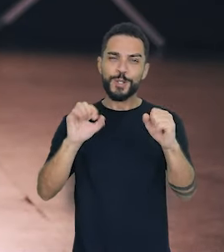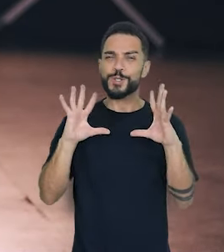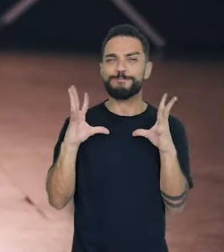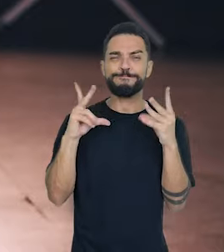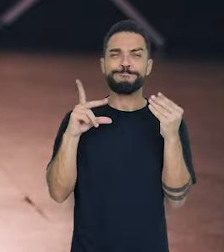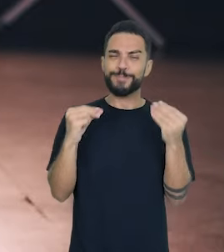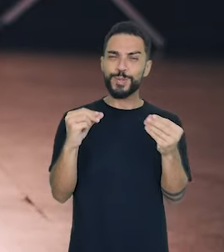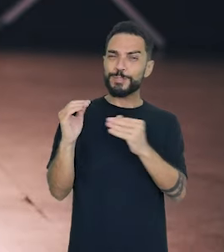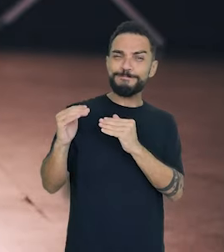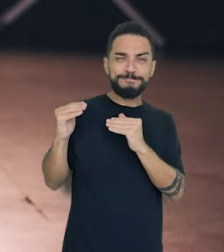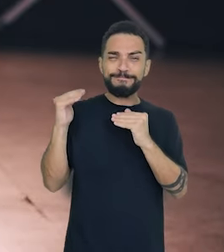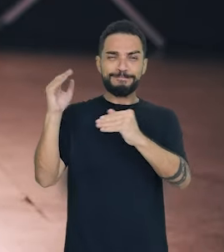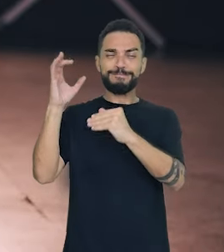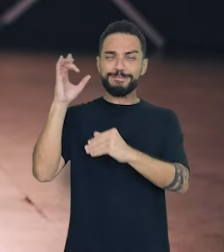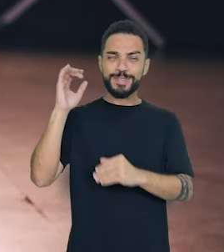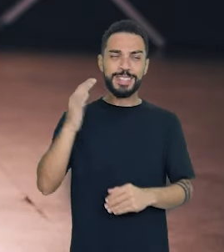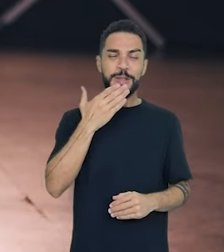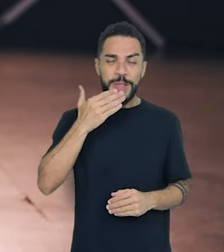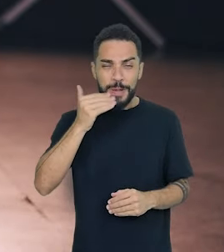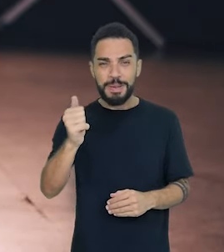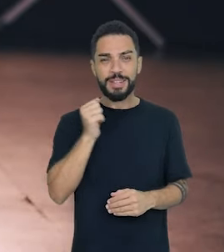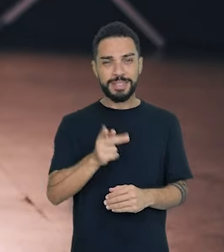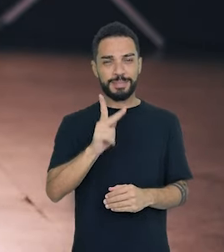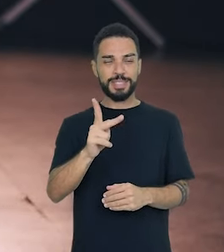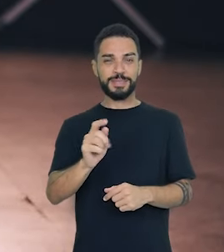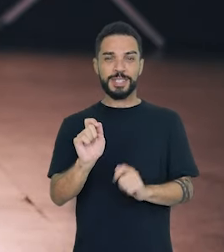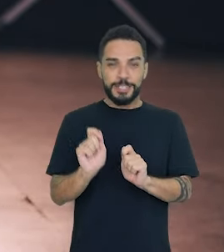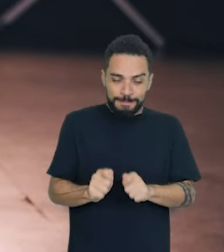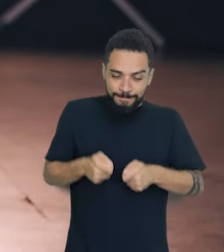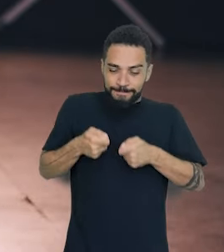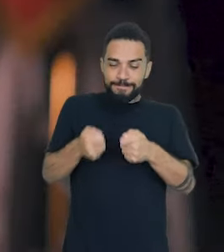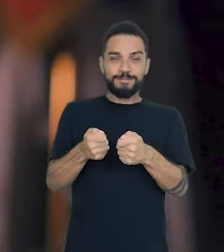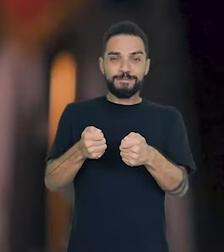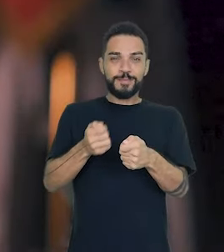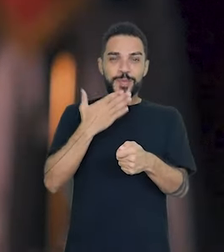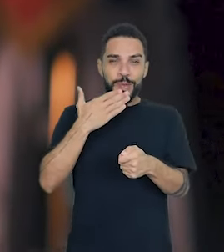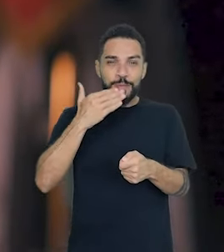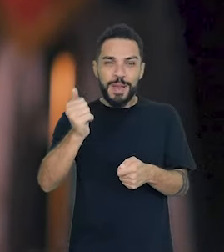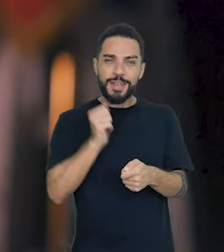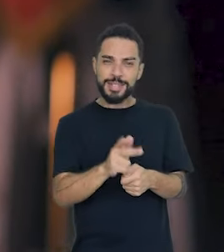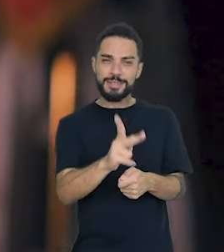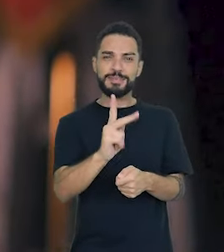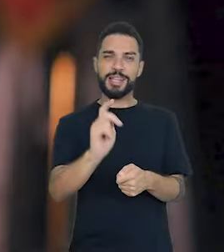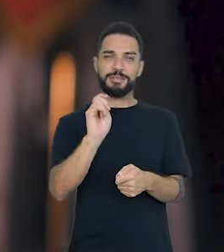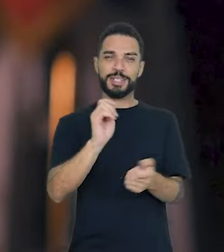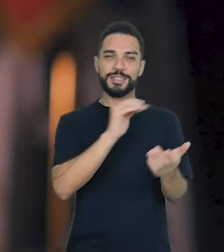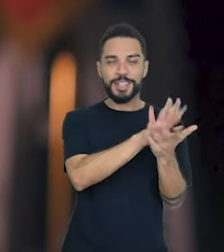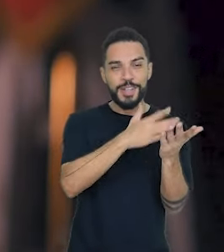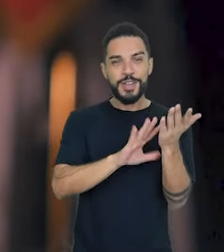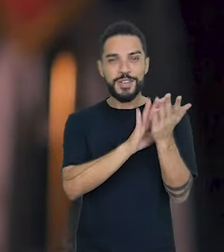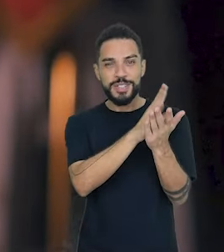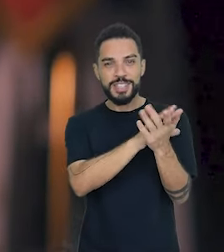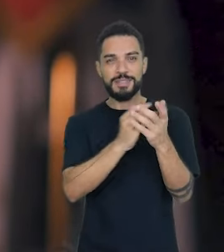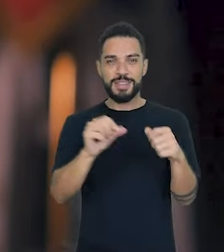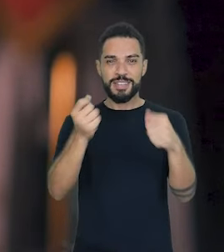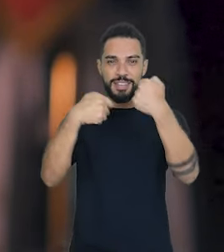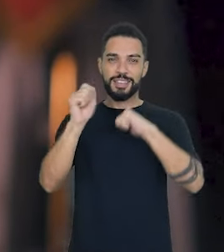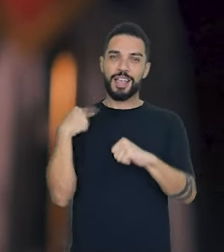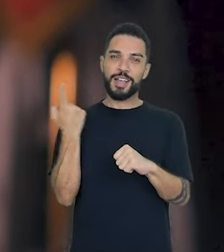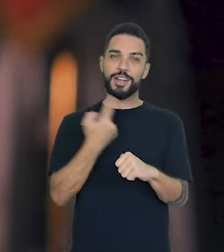posições para você ser o melhor. Buscar o melhor. Porque Deus fez para a gente viver no topo. E se